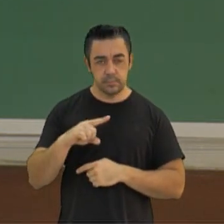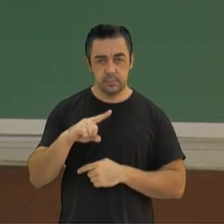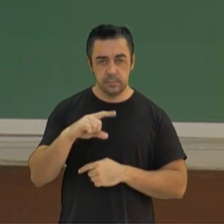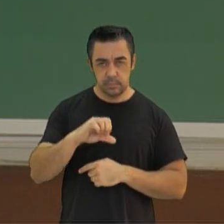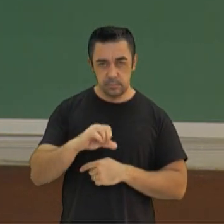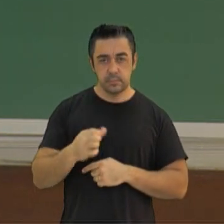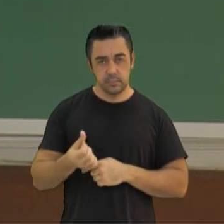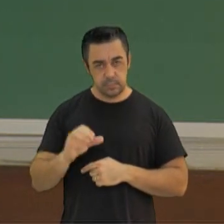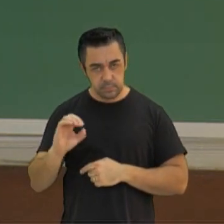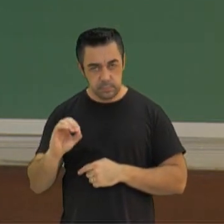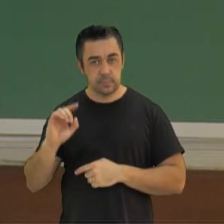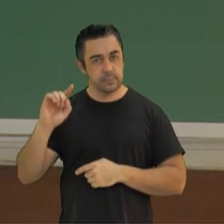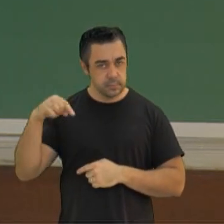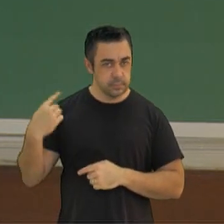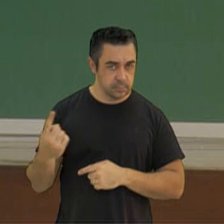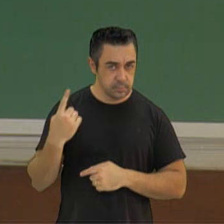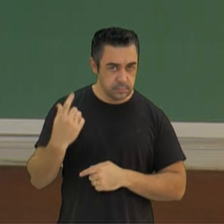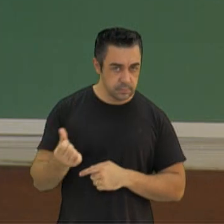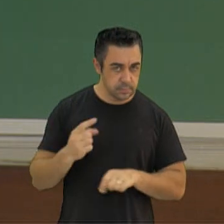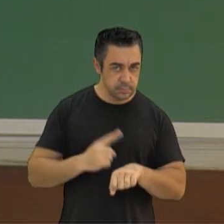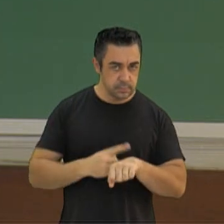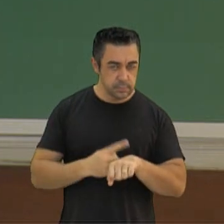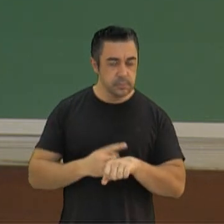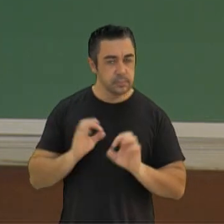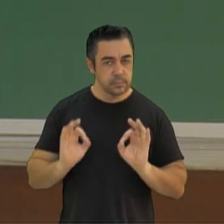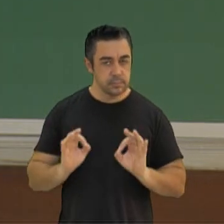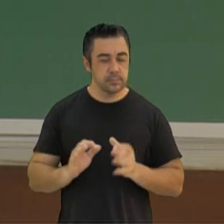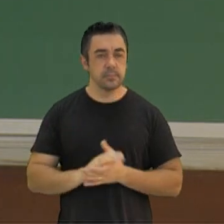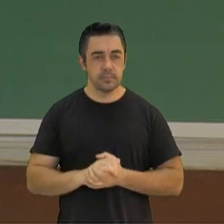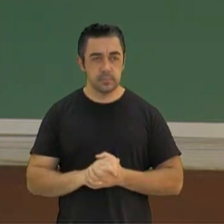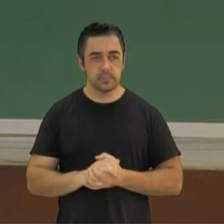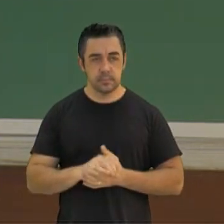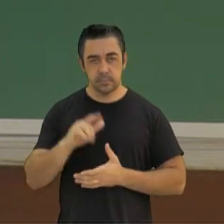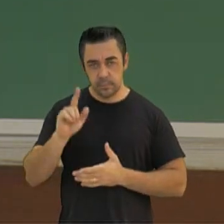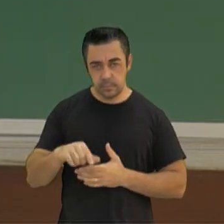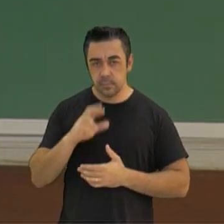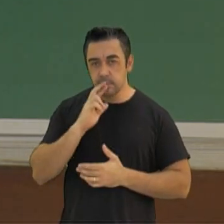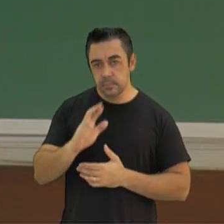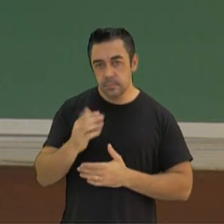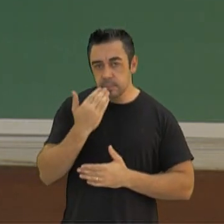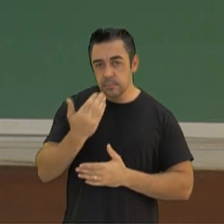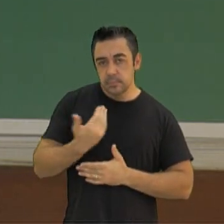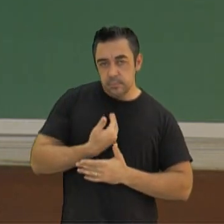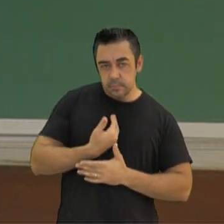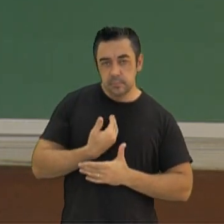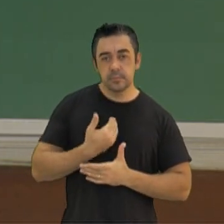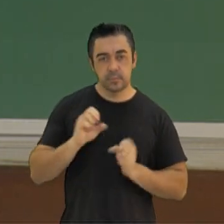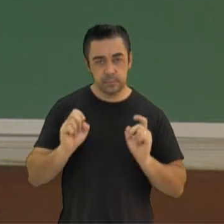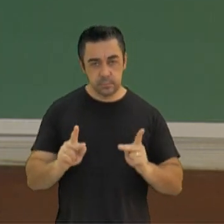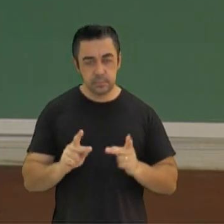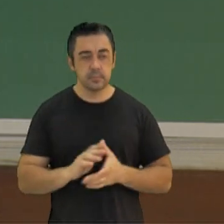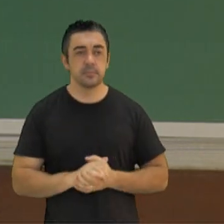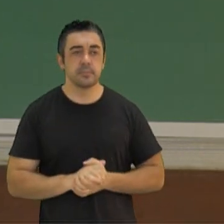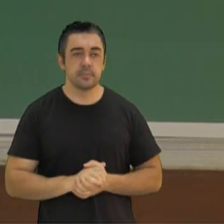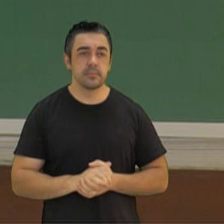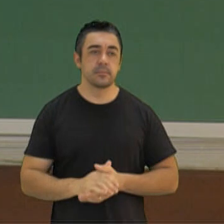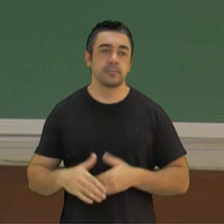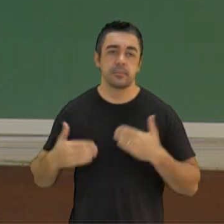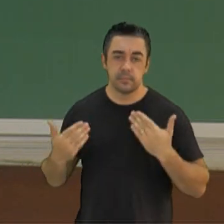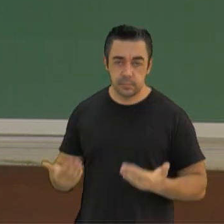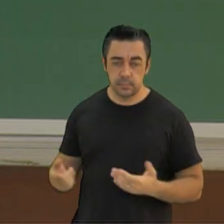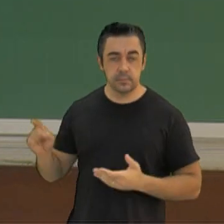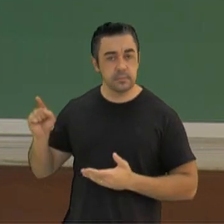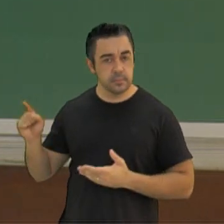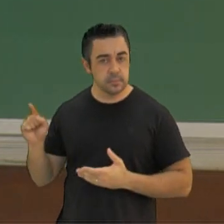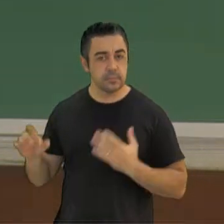960 e eu tenho depois das 16 horas, que é o que o exercício está pedindo, ok? Então, aqui